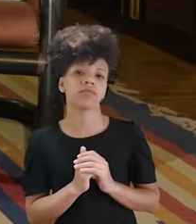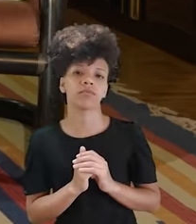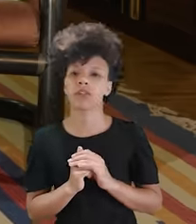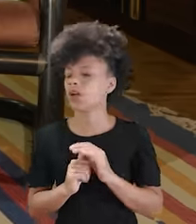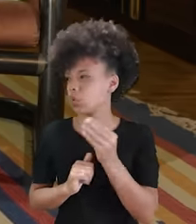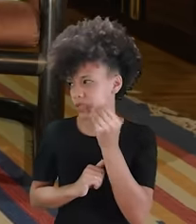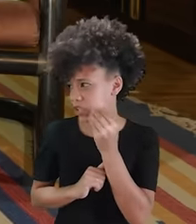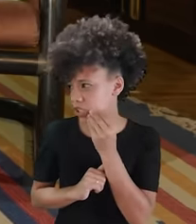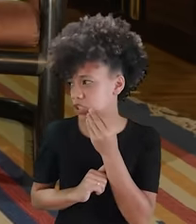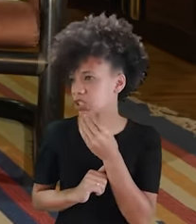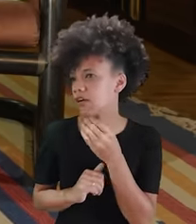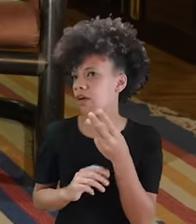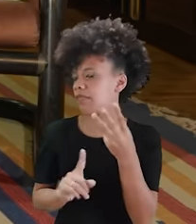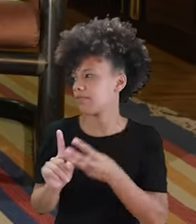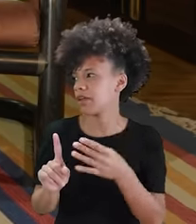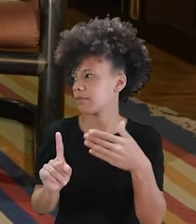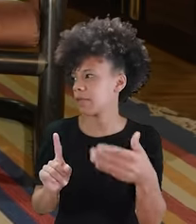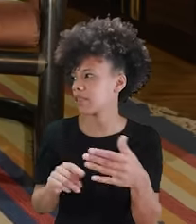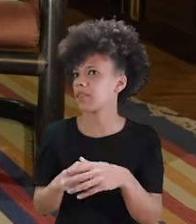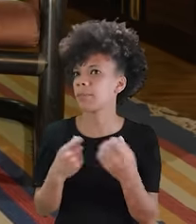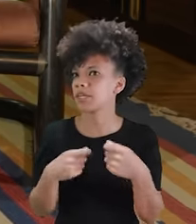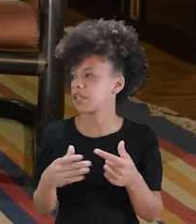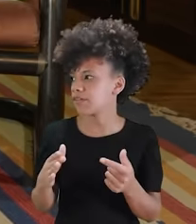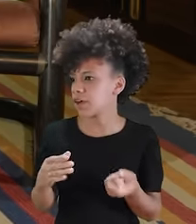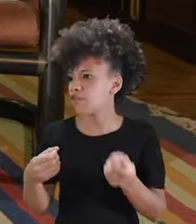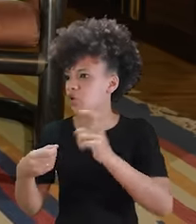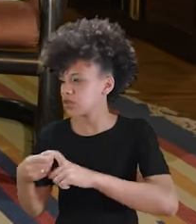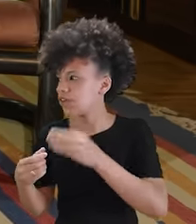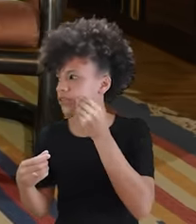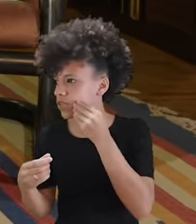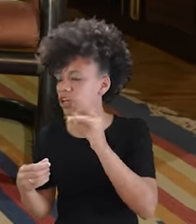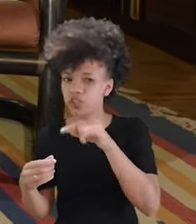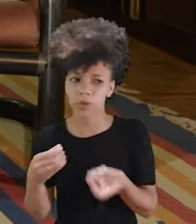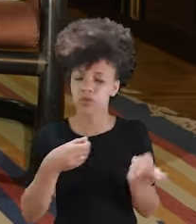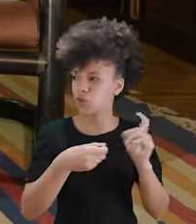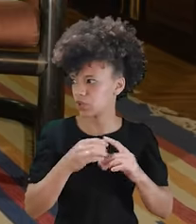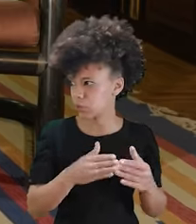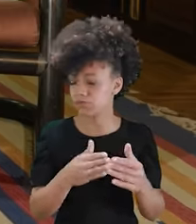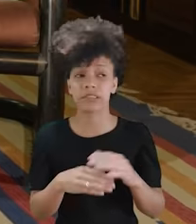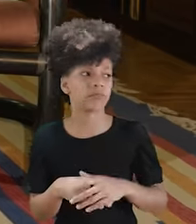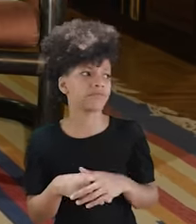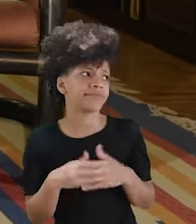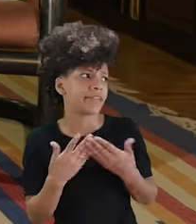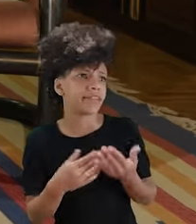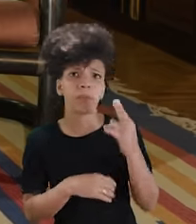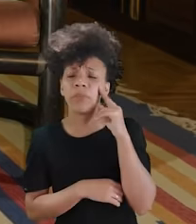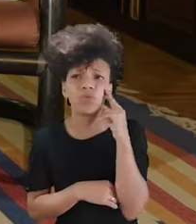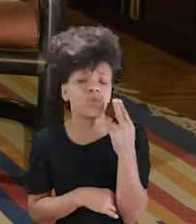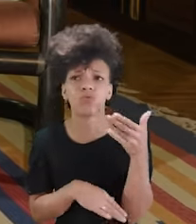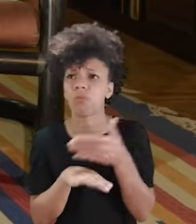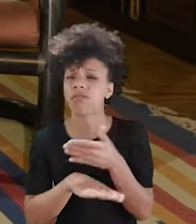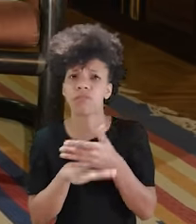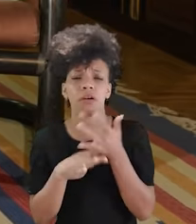aí então Aí ele falou e eu vi um sonho fazer parte disso Rio o Mano você